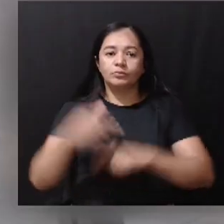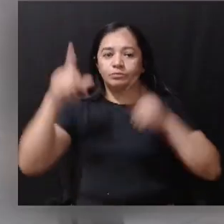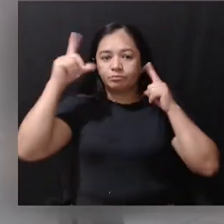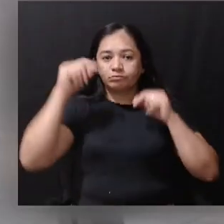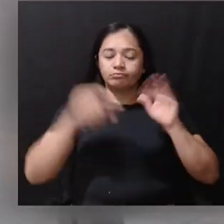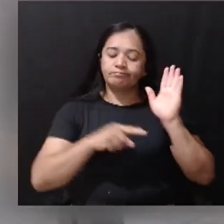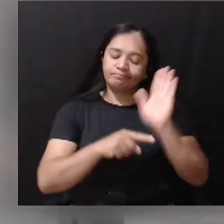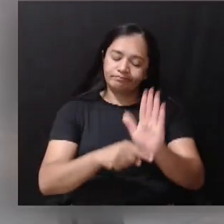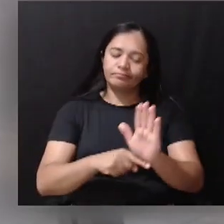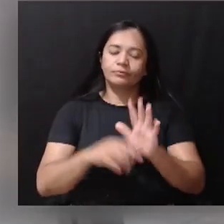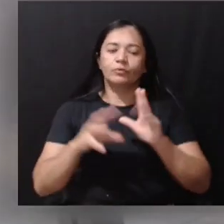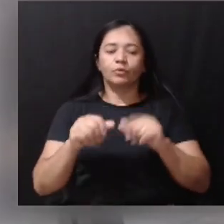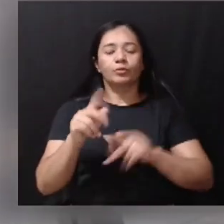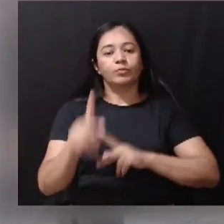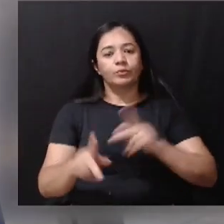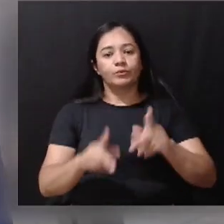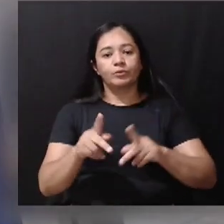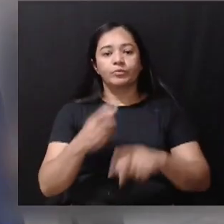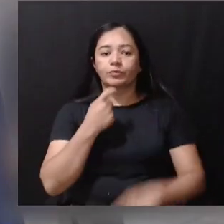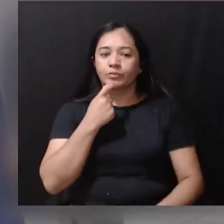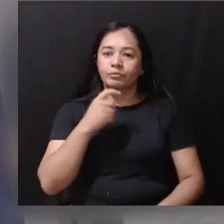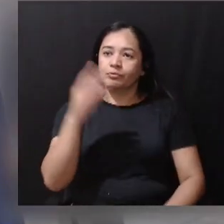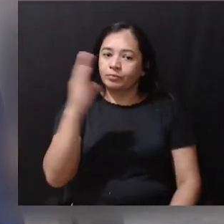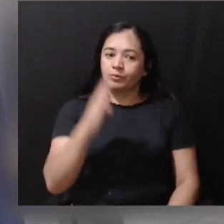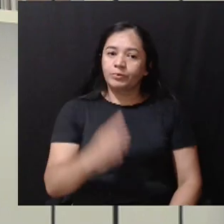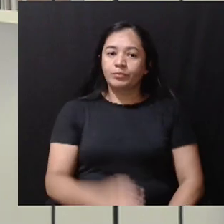toda a população da cidade e do Brasil.